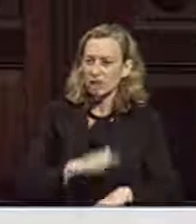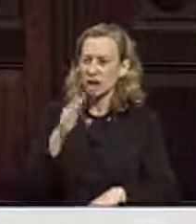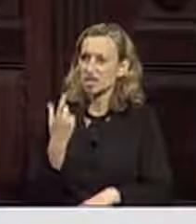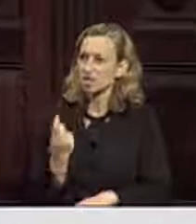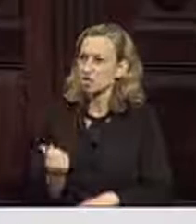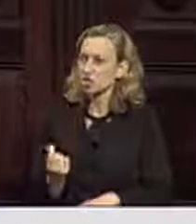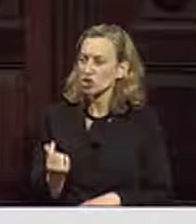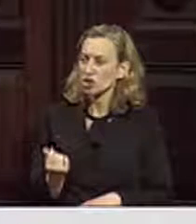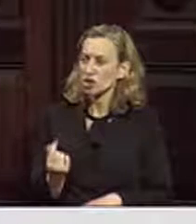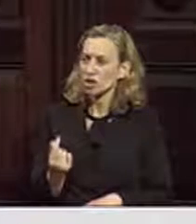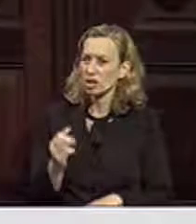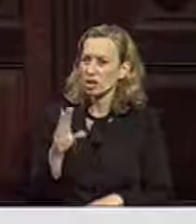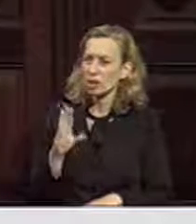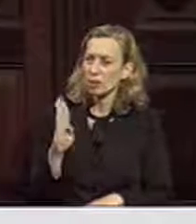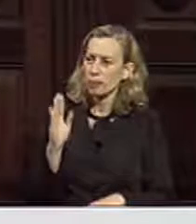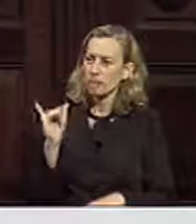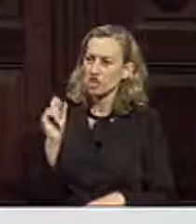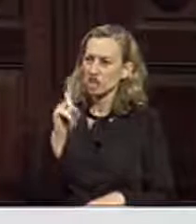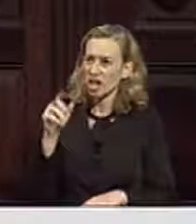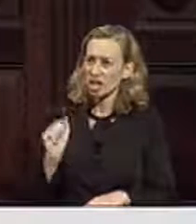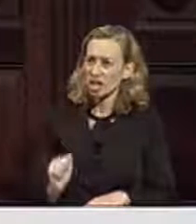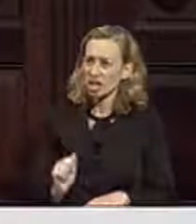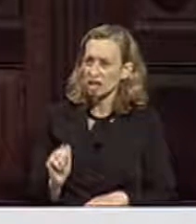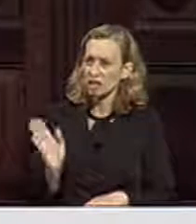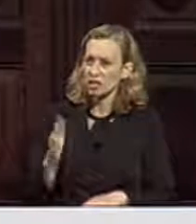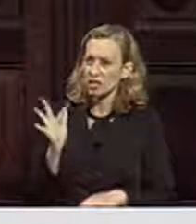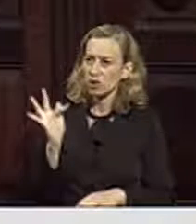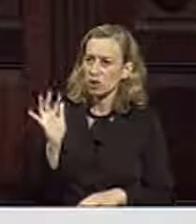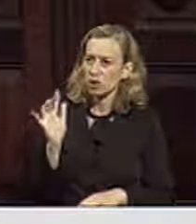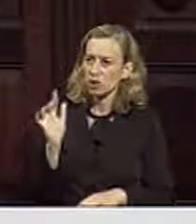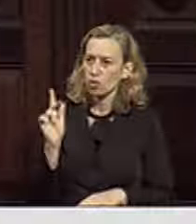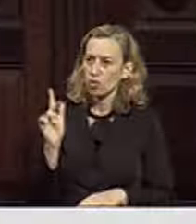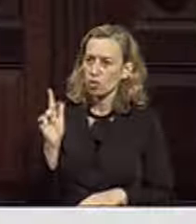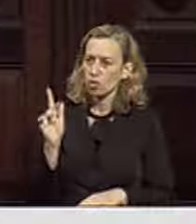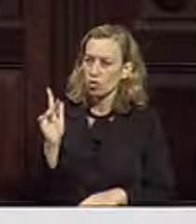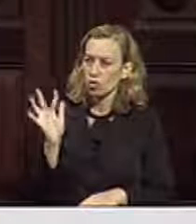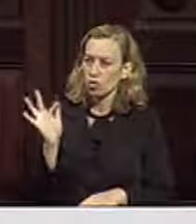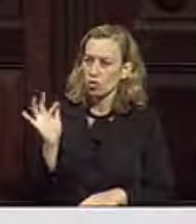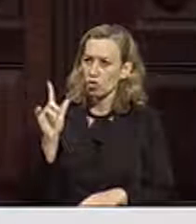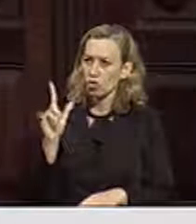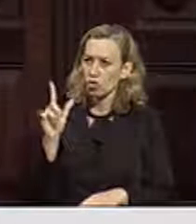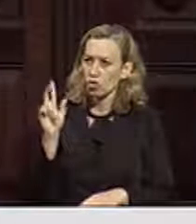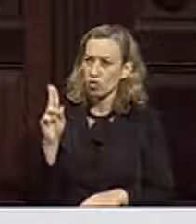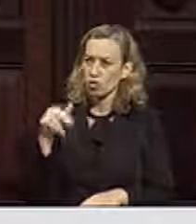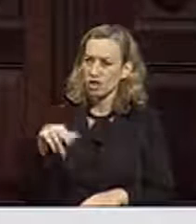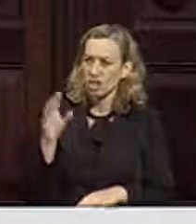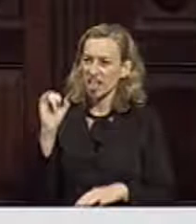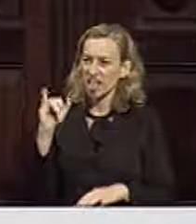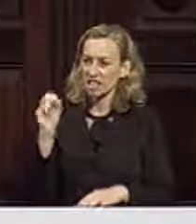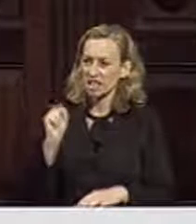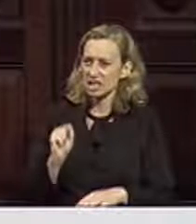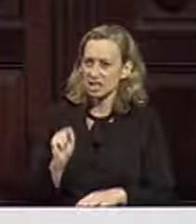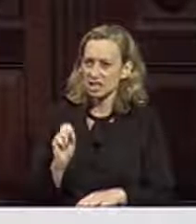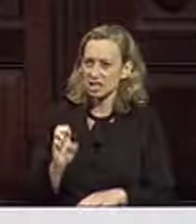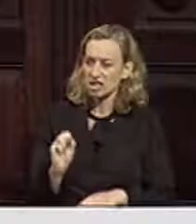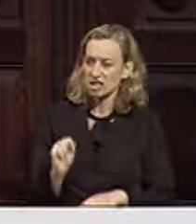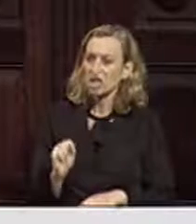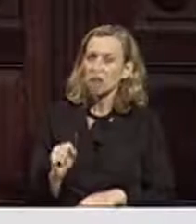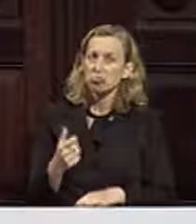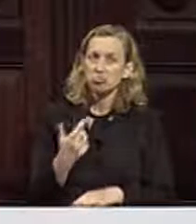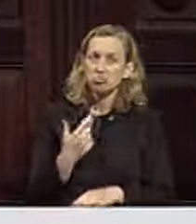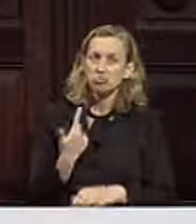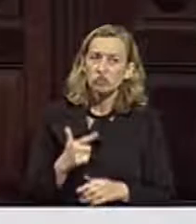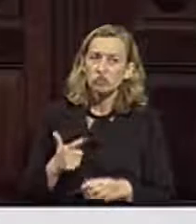Baixada Fluminense, sem falarmos que o interior tem potencialidades e que não dá para ter um projeto único para o